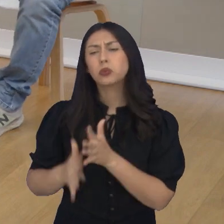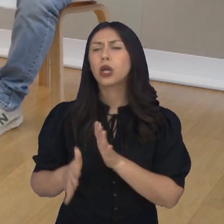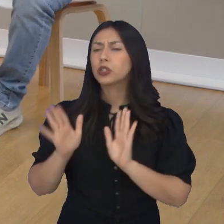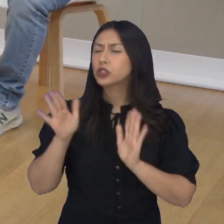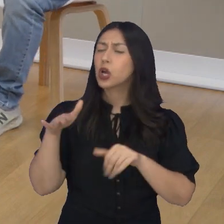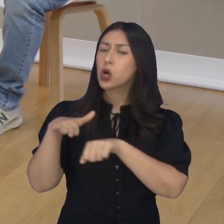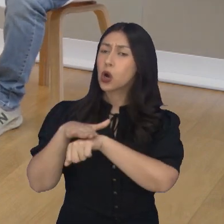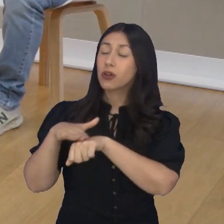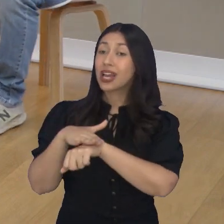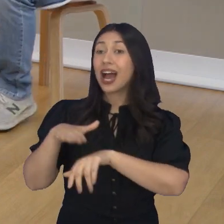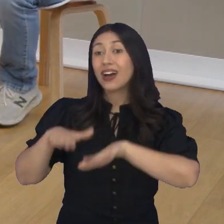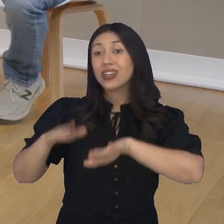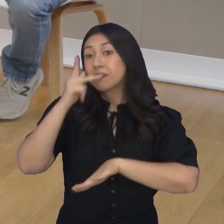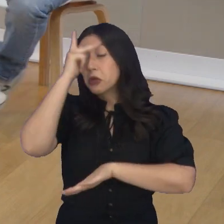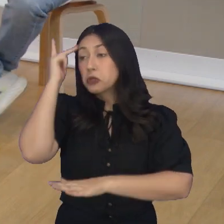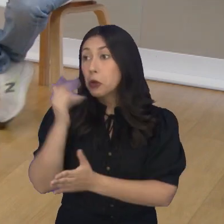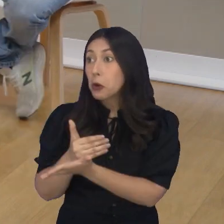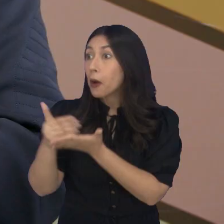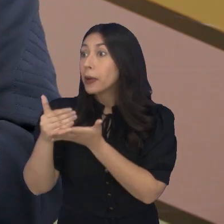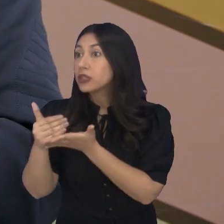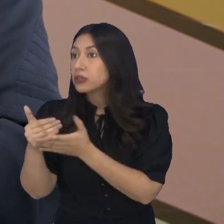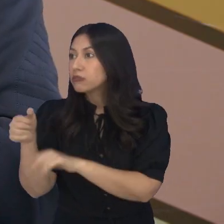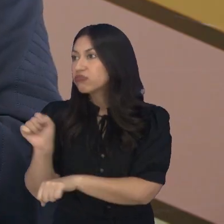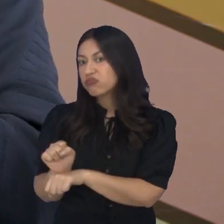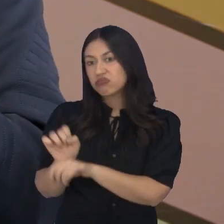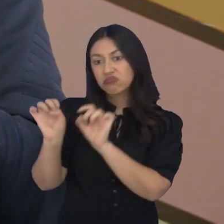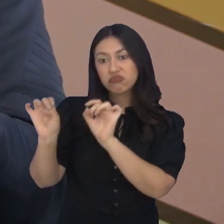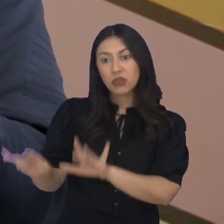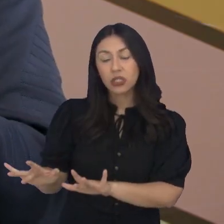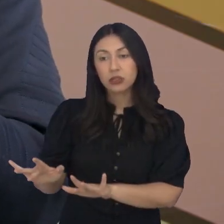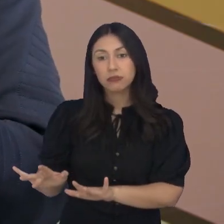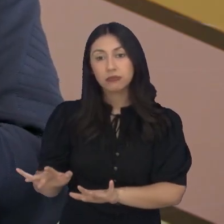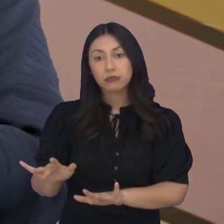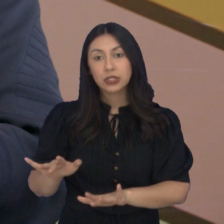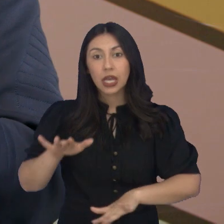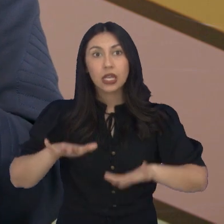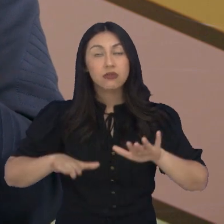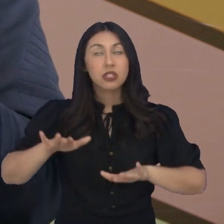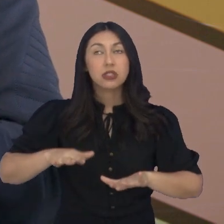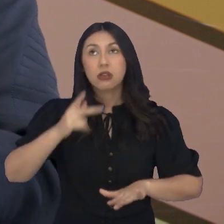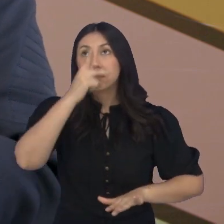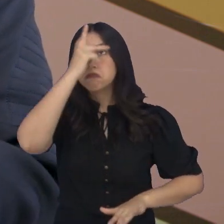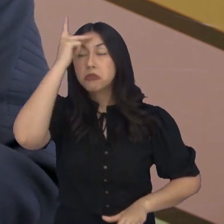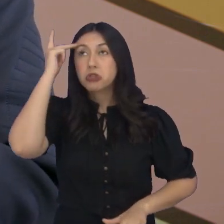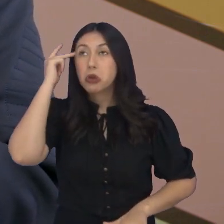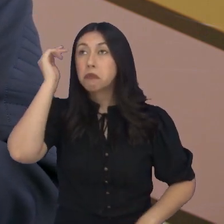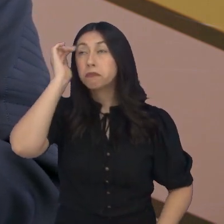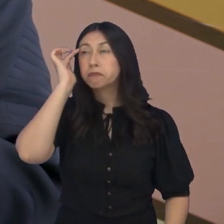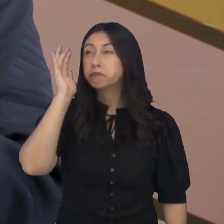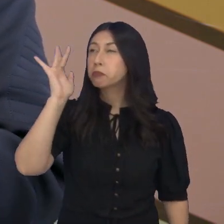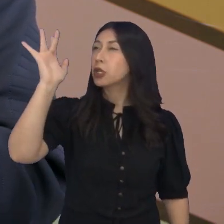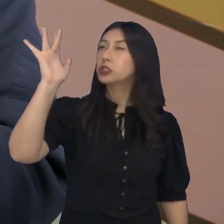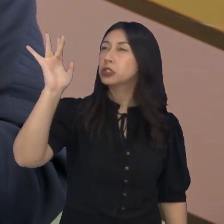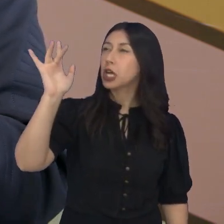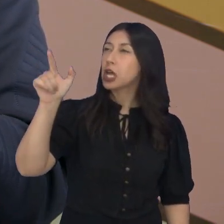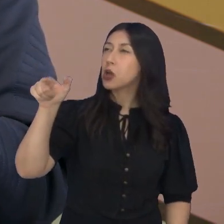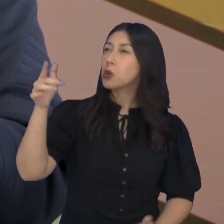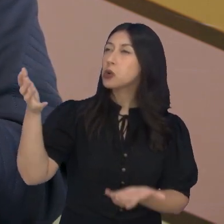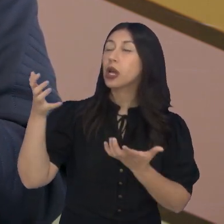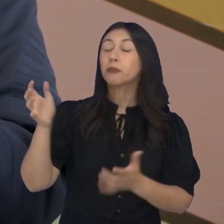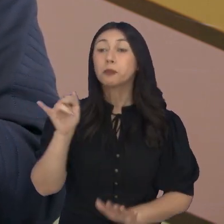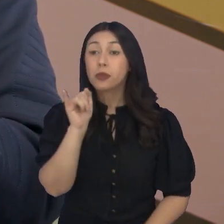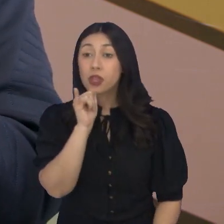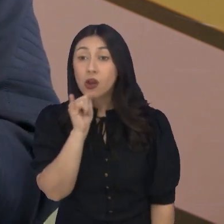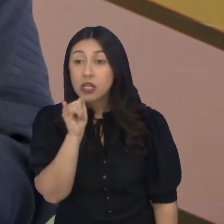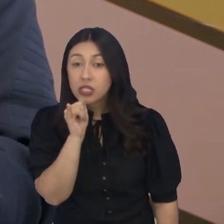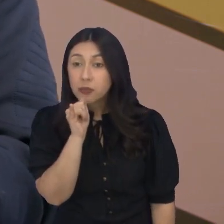do começa e para. Sim. Né? Então a pessoa ela tem alguma imagem do resultado que ela quer. Vamos pegar um exemplo